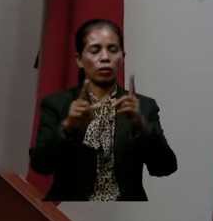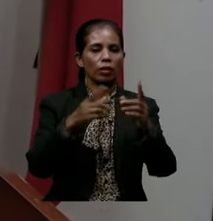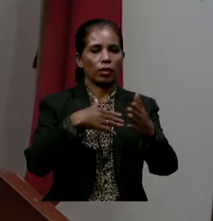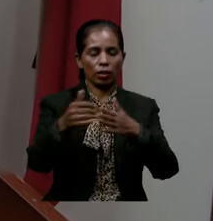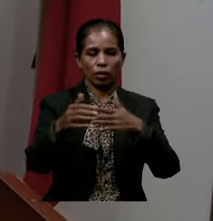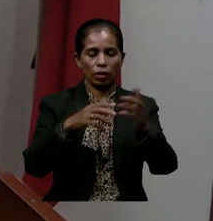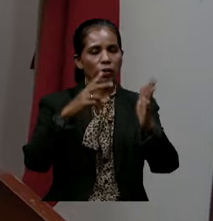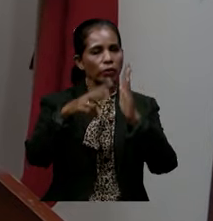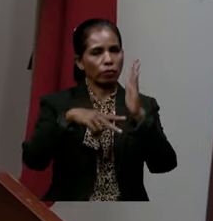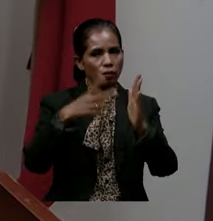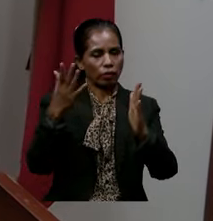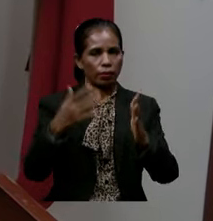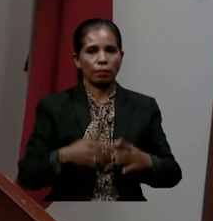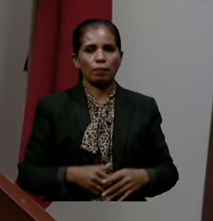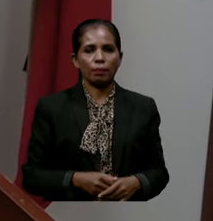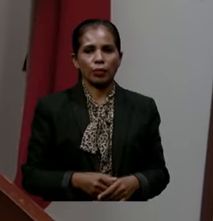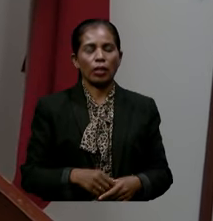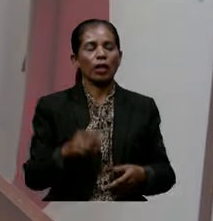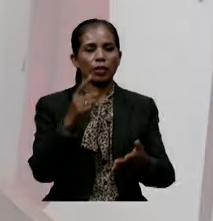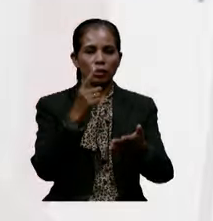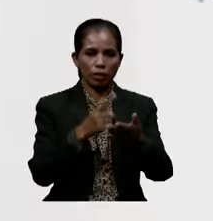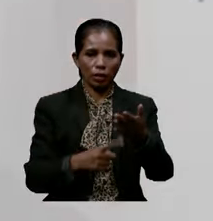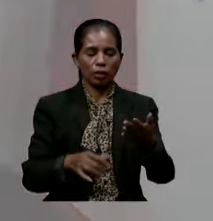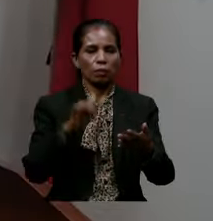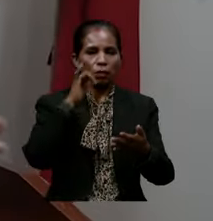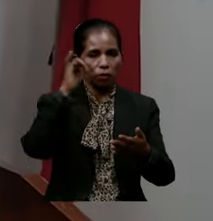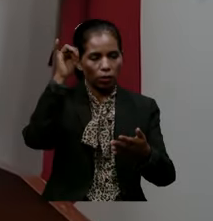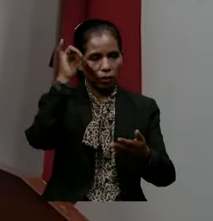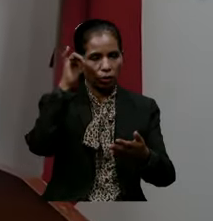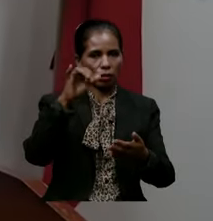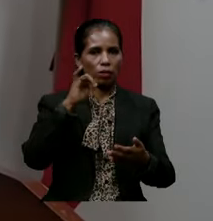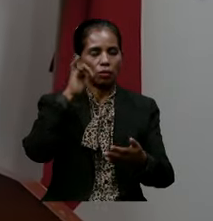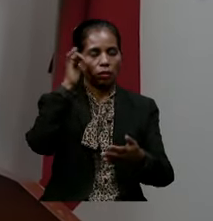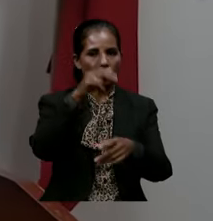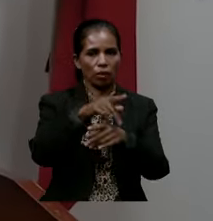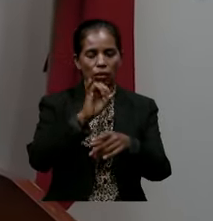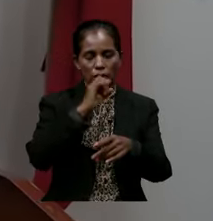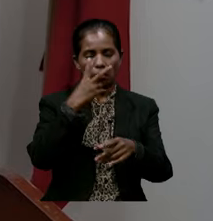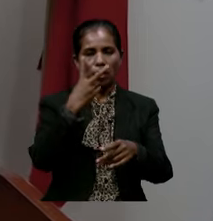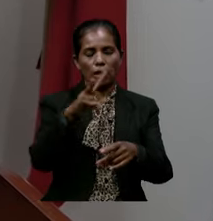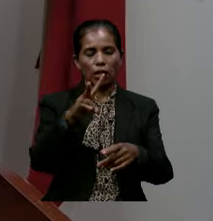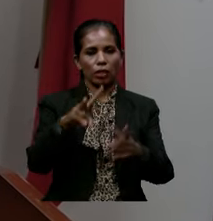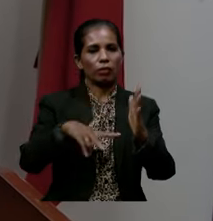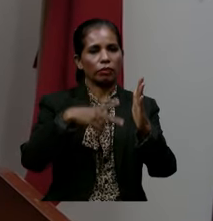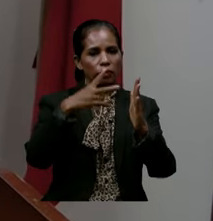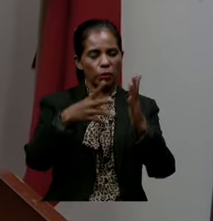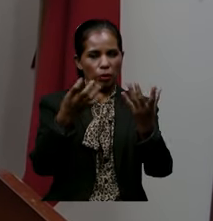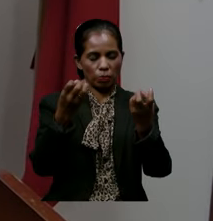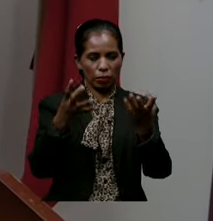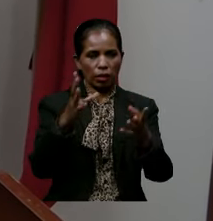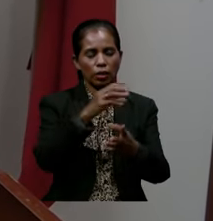ba vídeo né? A saída ma corseg, ou desde horcala ore firal tebes e a